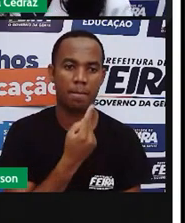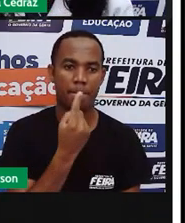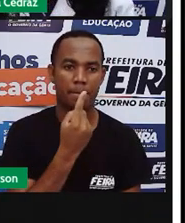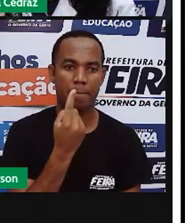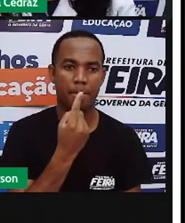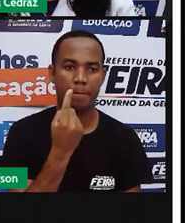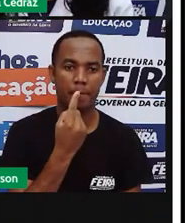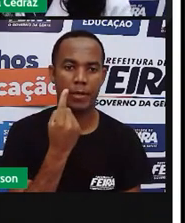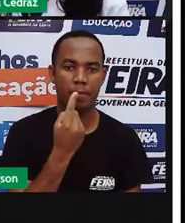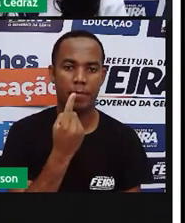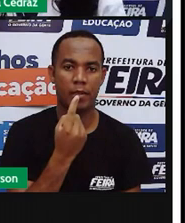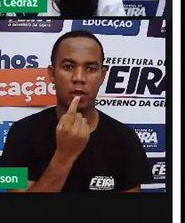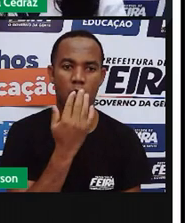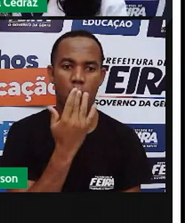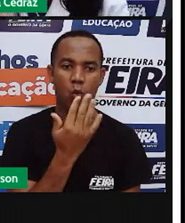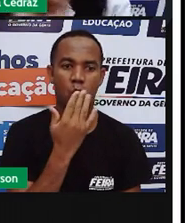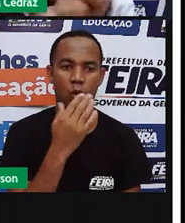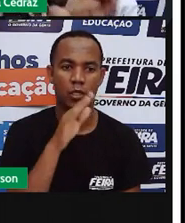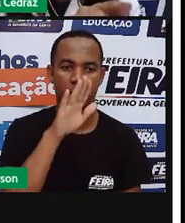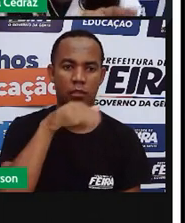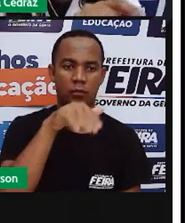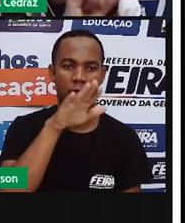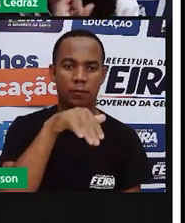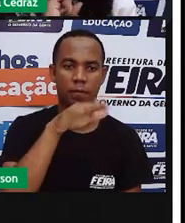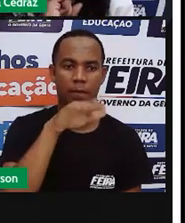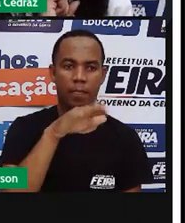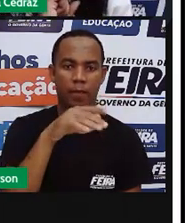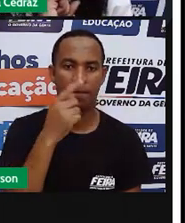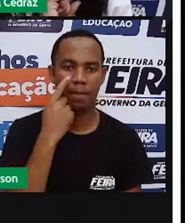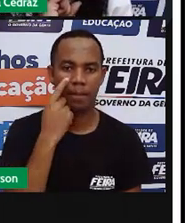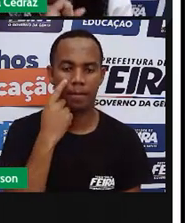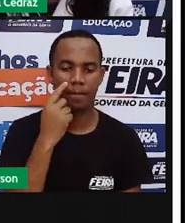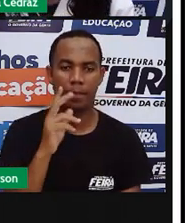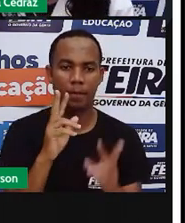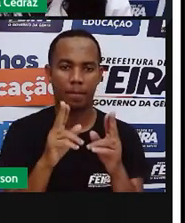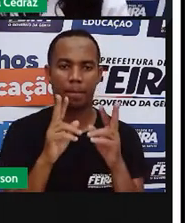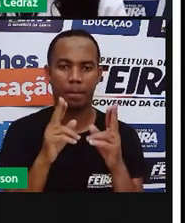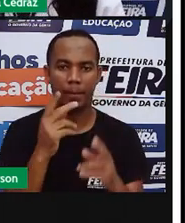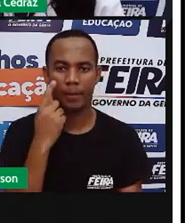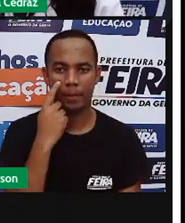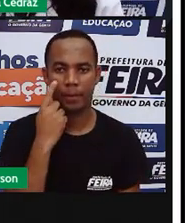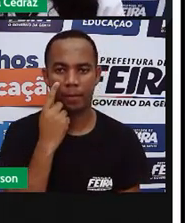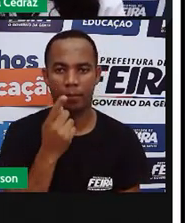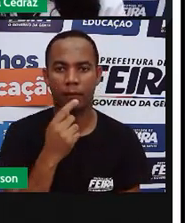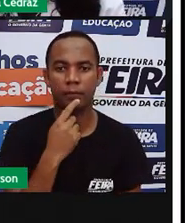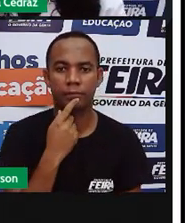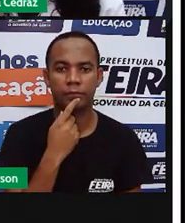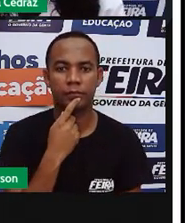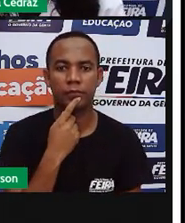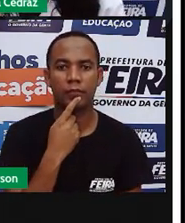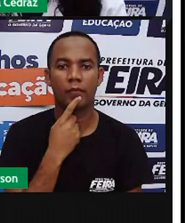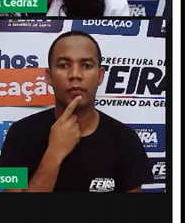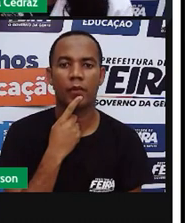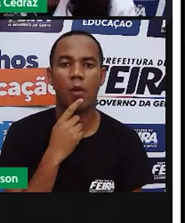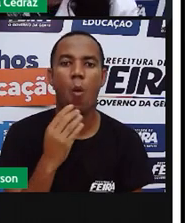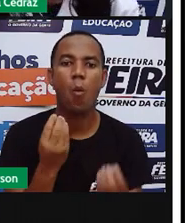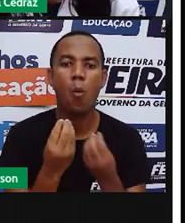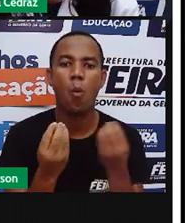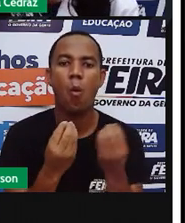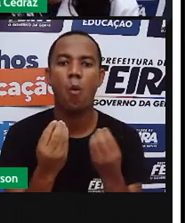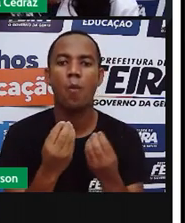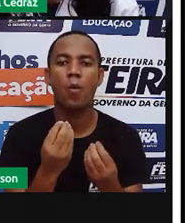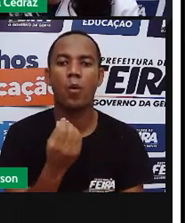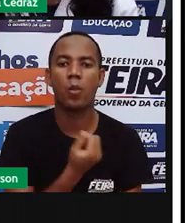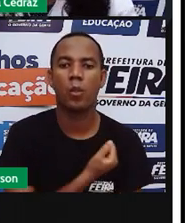é pintar os quadrinhos da imagem ao lado aqui, que está com a seta, com as cores que correspondem